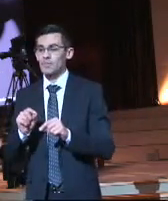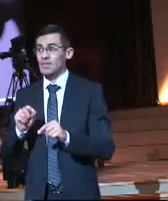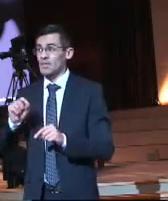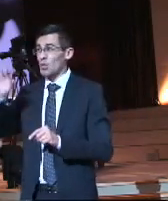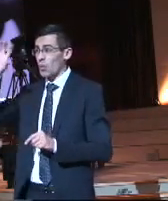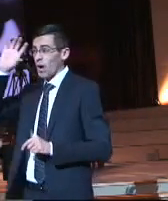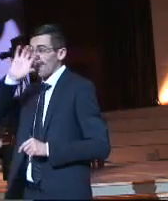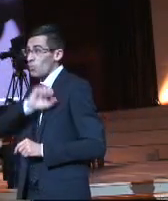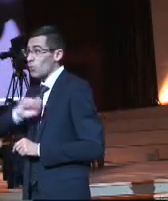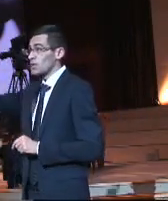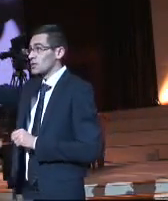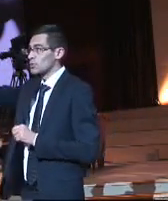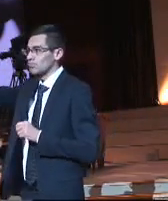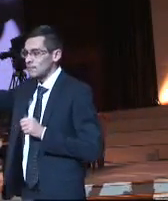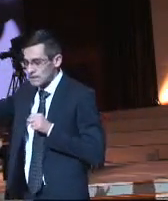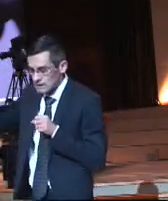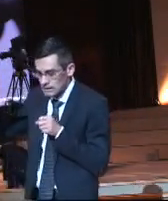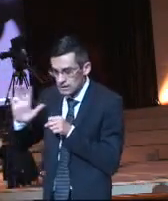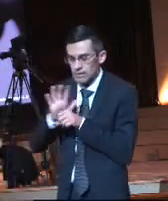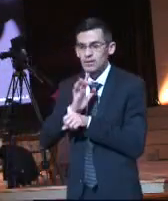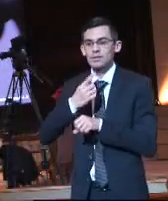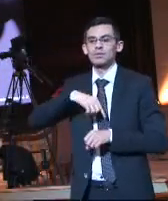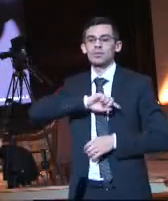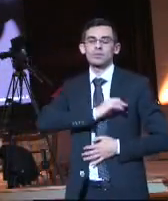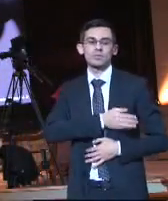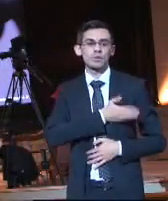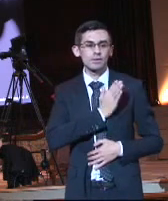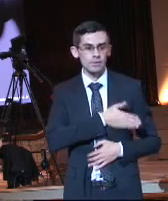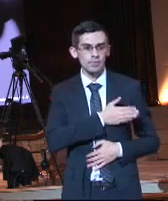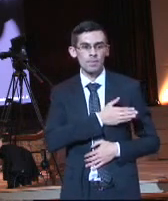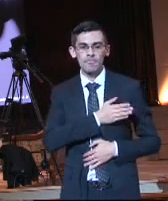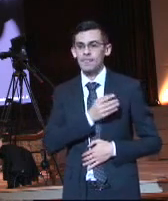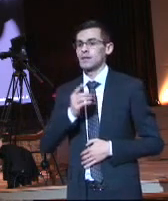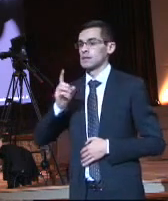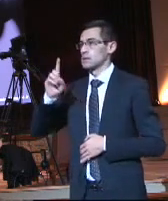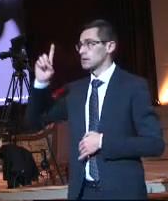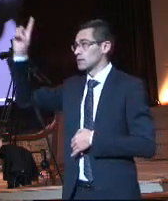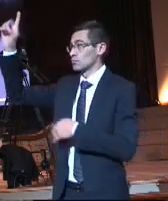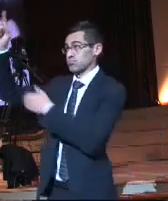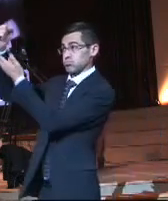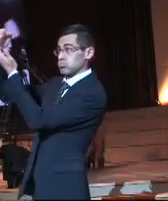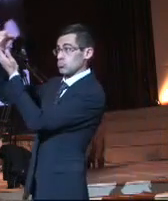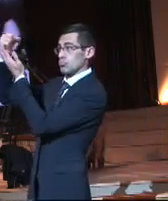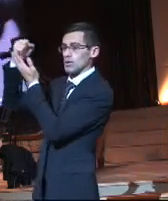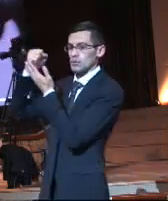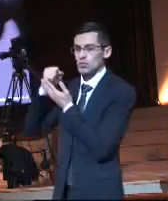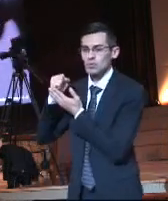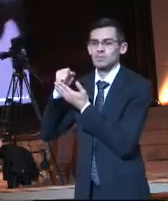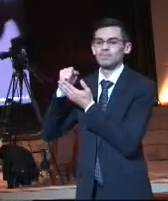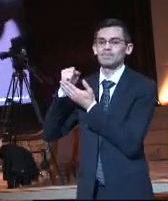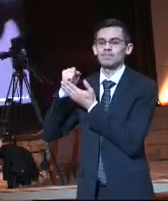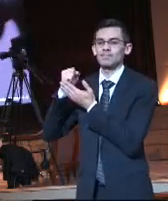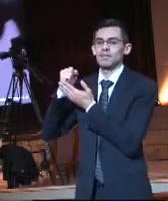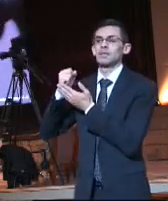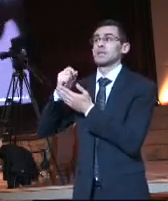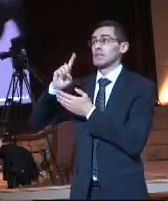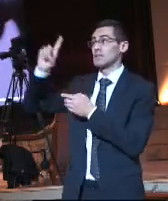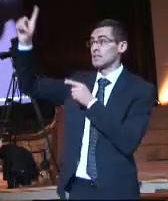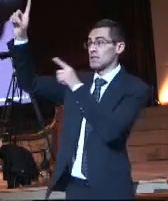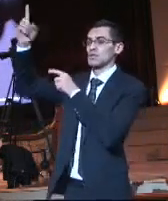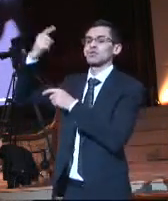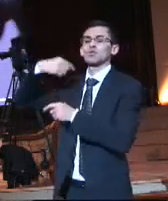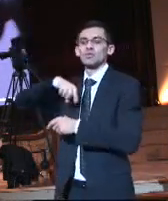de Deus Pai para conosco. É dele que vem o nosso socorro. E é nele que precisamos